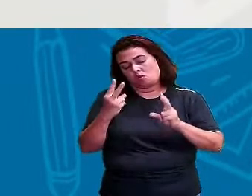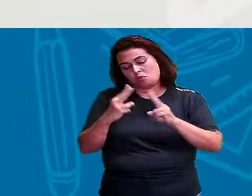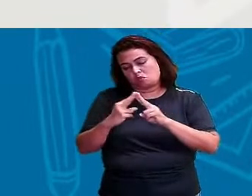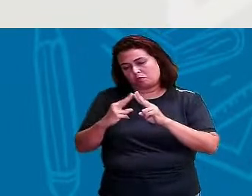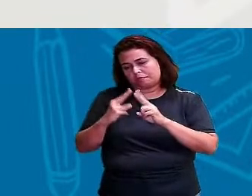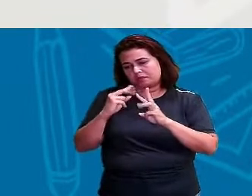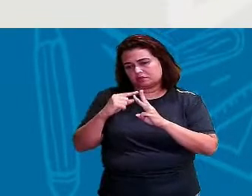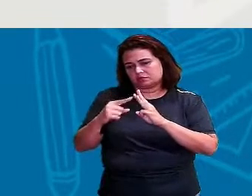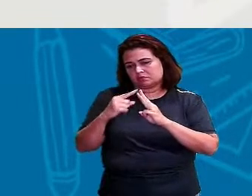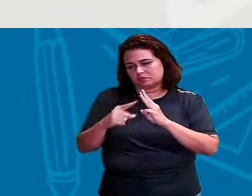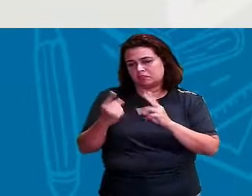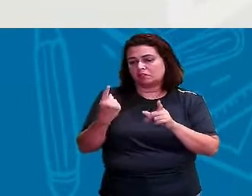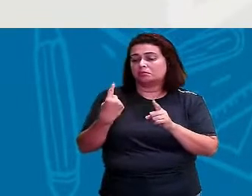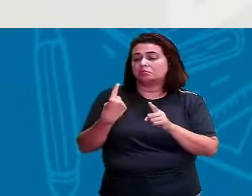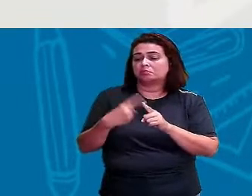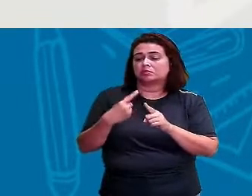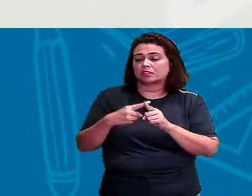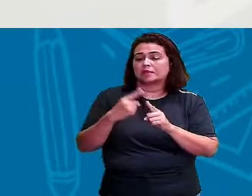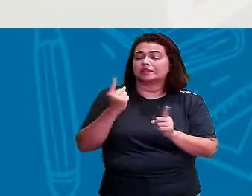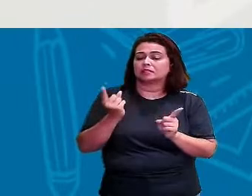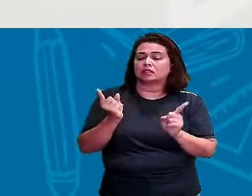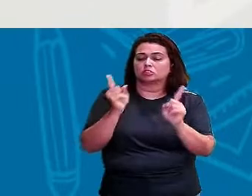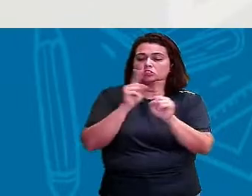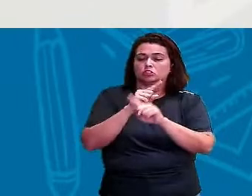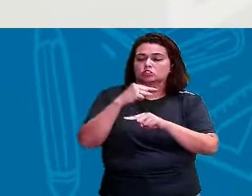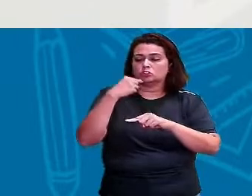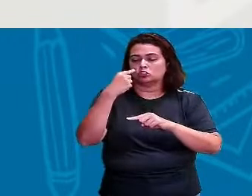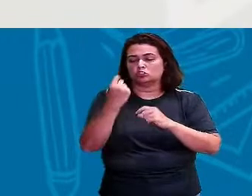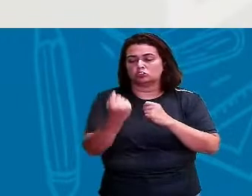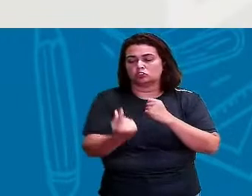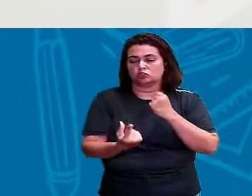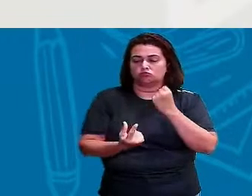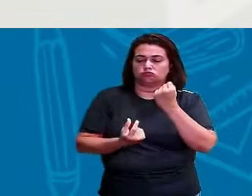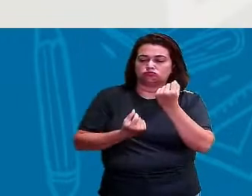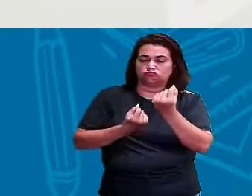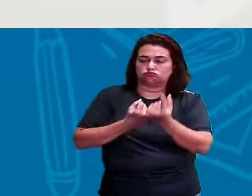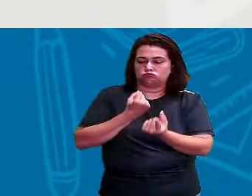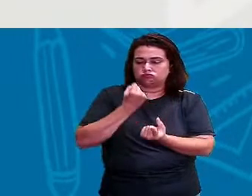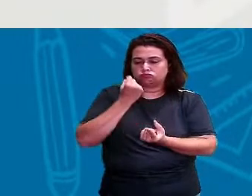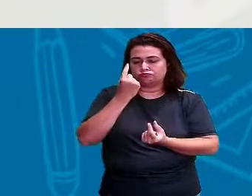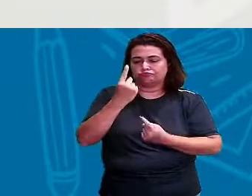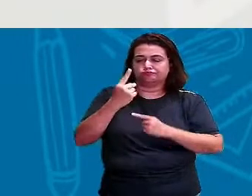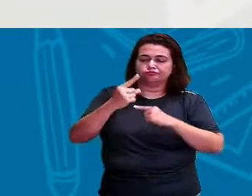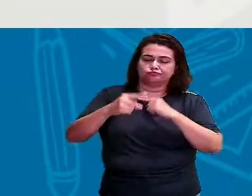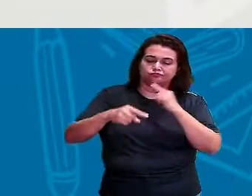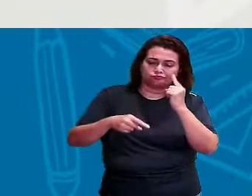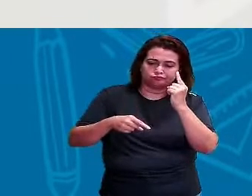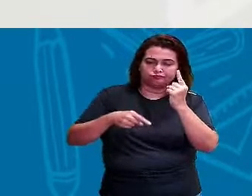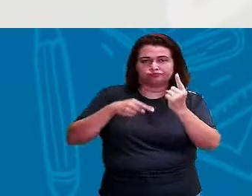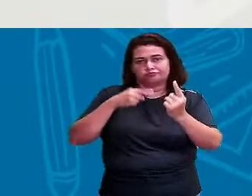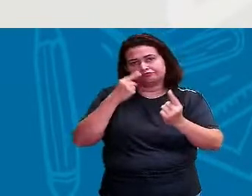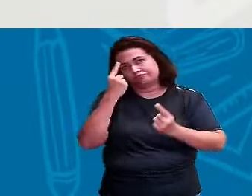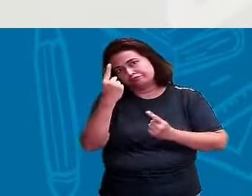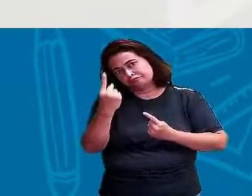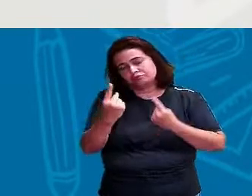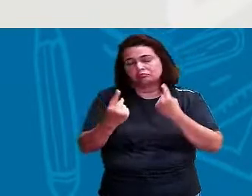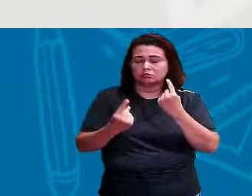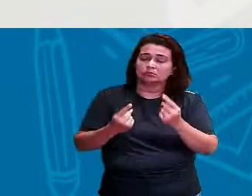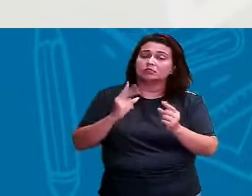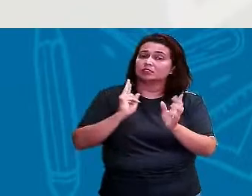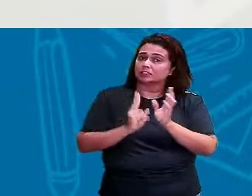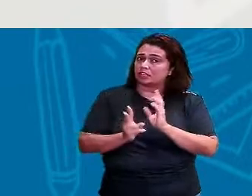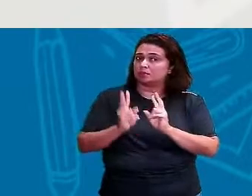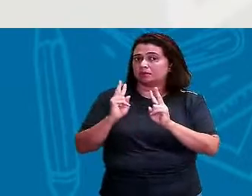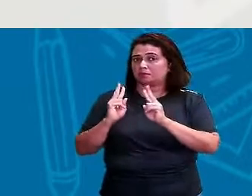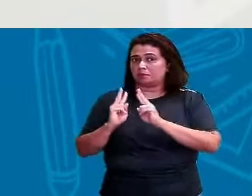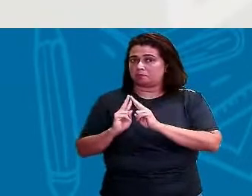gente precisa ter uma alternância. O que é isso? Aquele negocinho que eu falei no começo. Sempre vai ter um número par, um